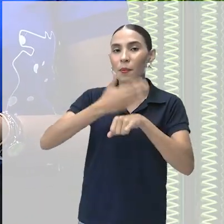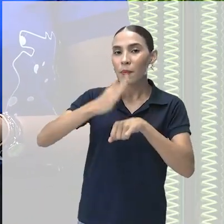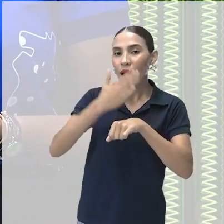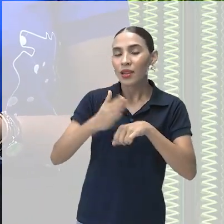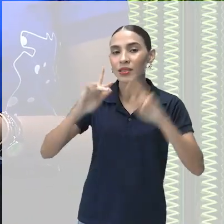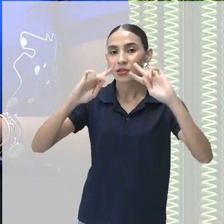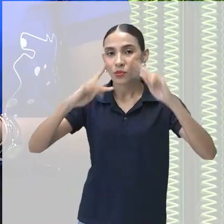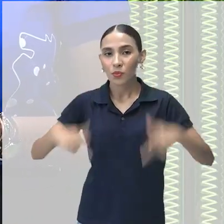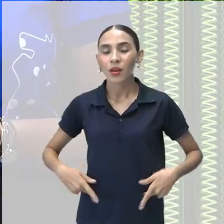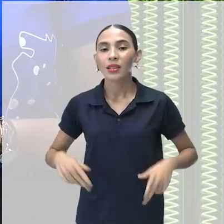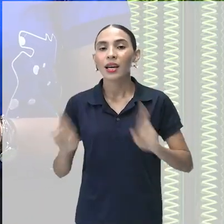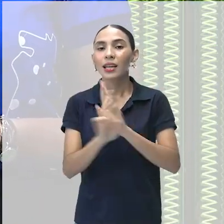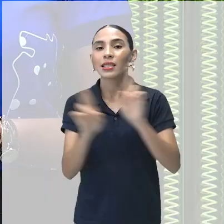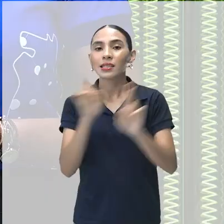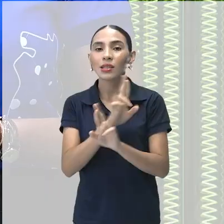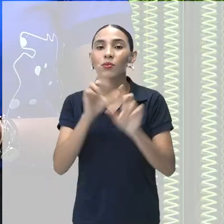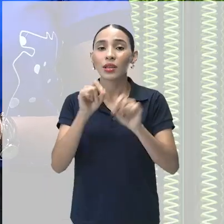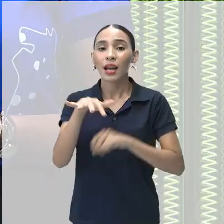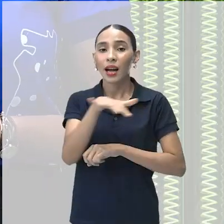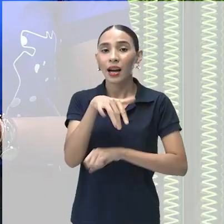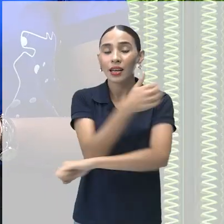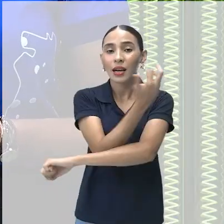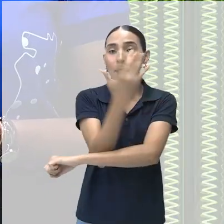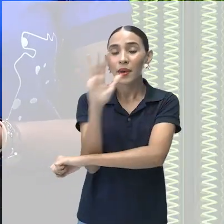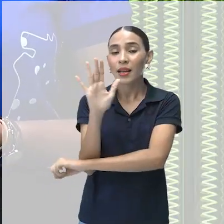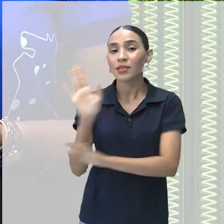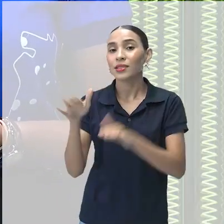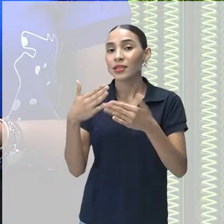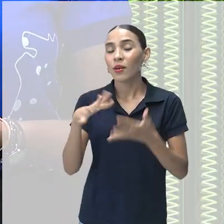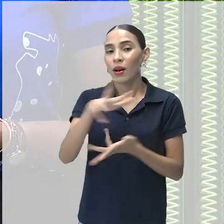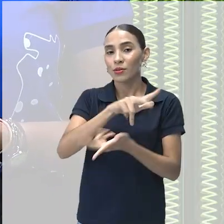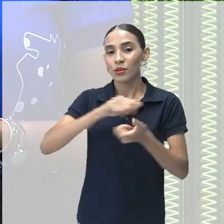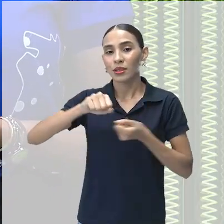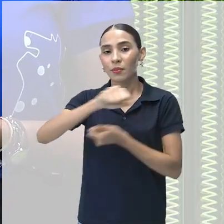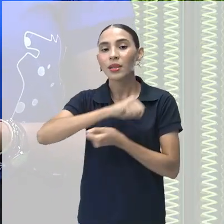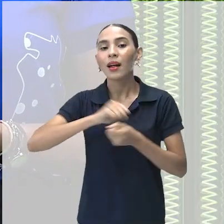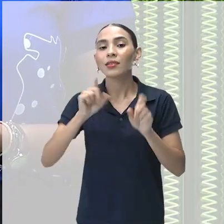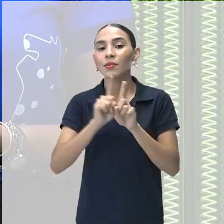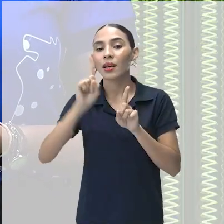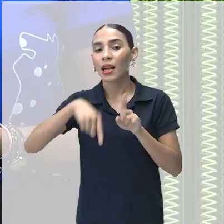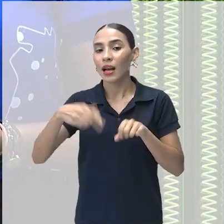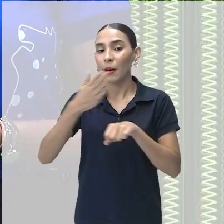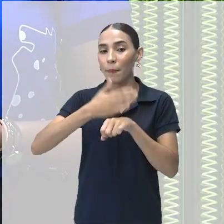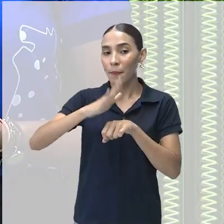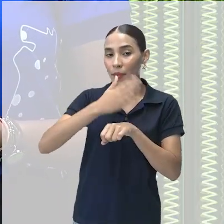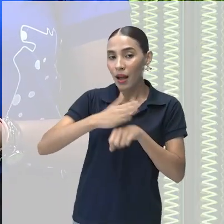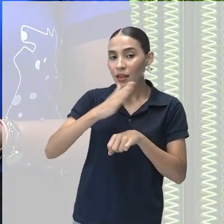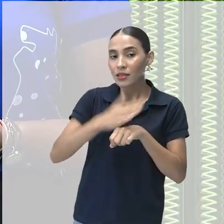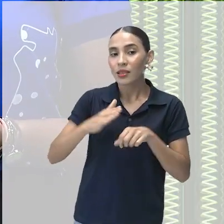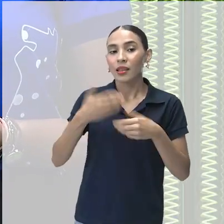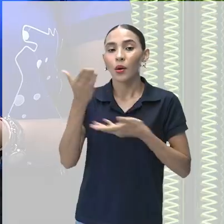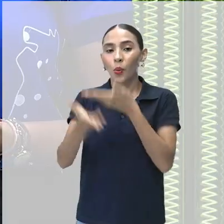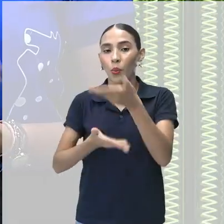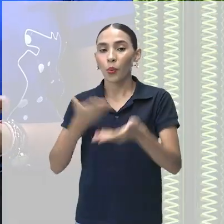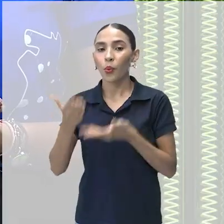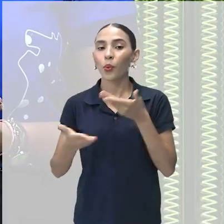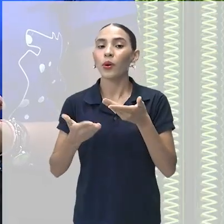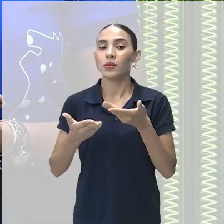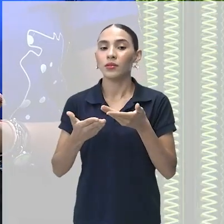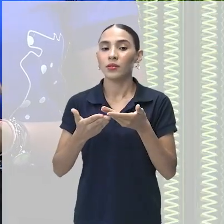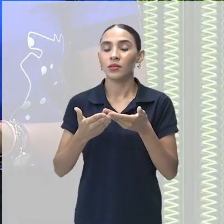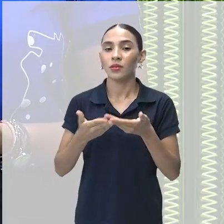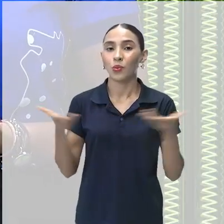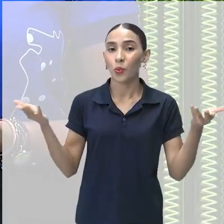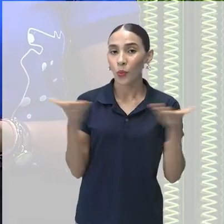práticas humanas com relação ao meio ambiente. Então, a sustentabilidade é a prática de atender à necessidade